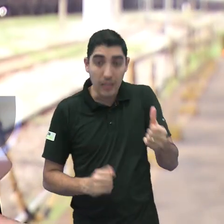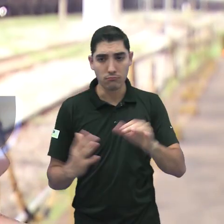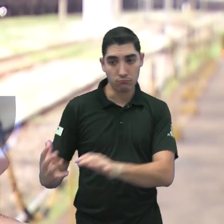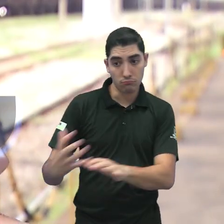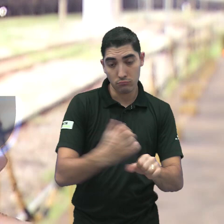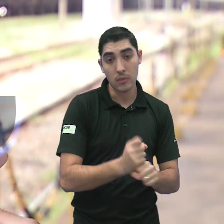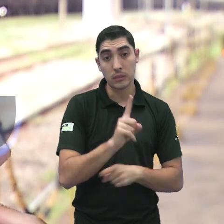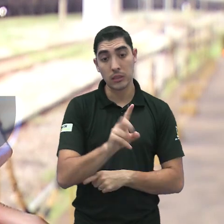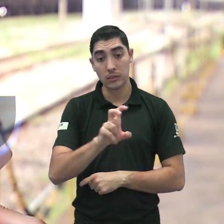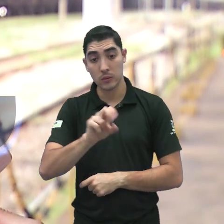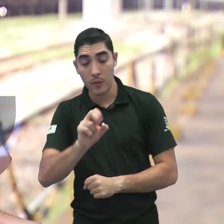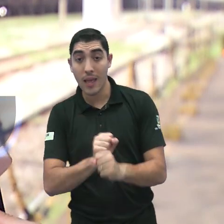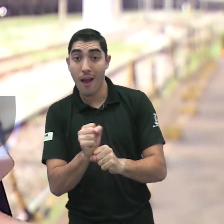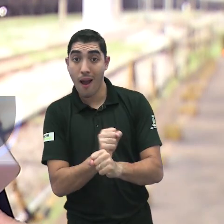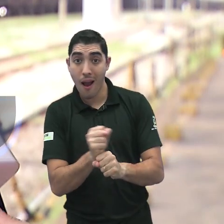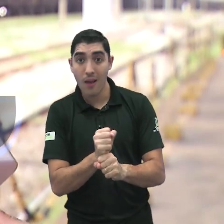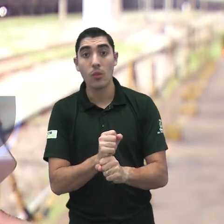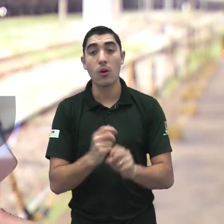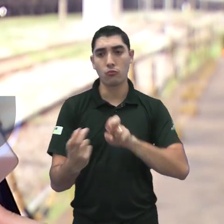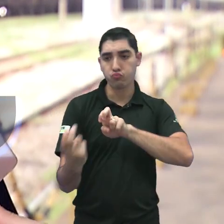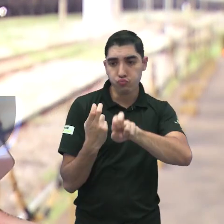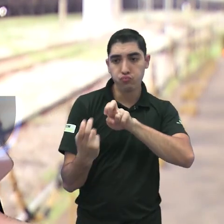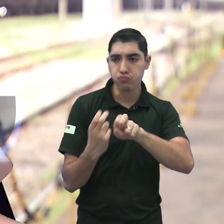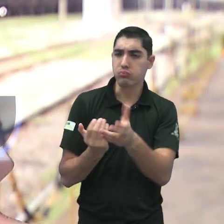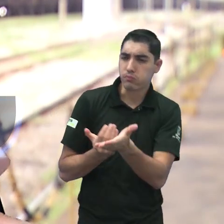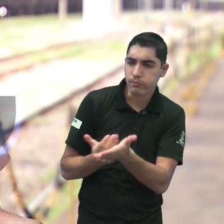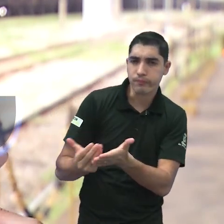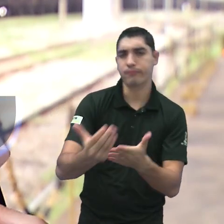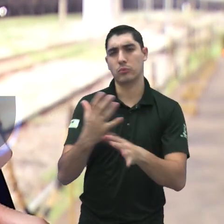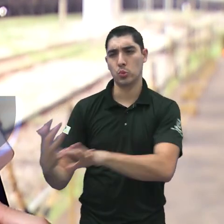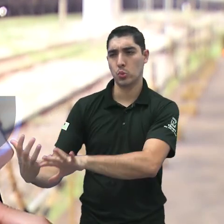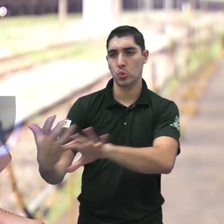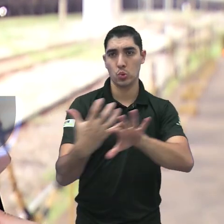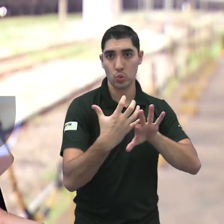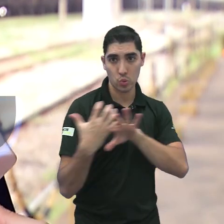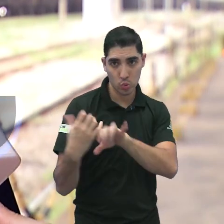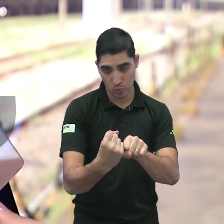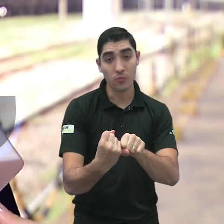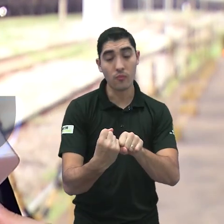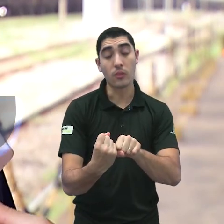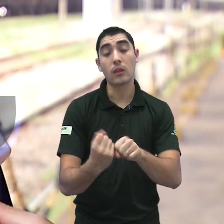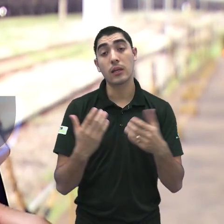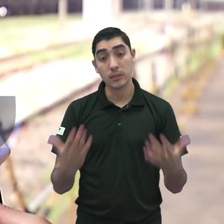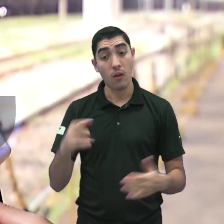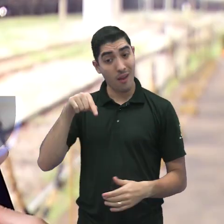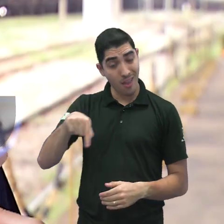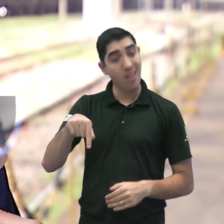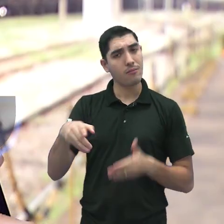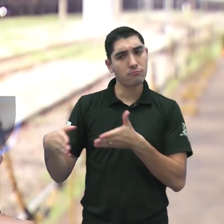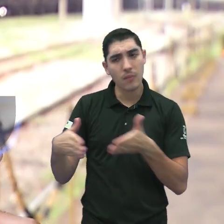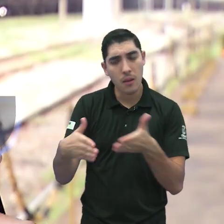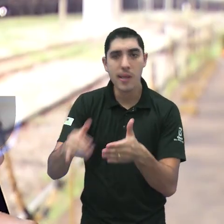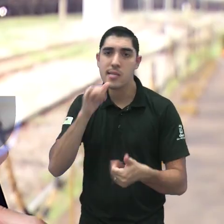da instalação, da inauguração da linha férrea aqui. Então era o caminho que era utilizado, o transporte